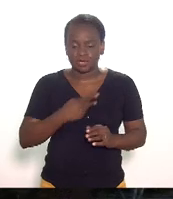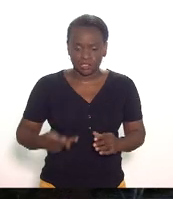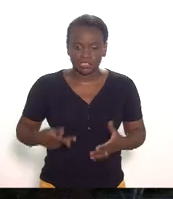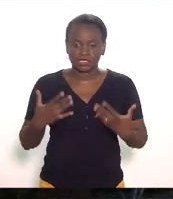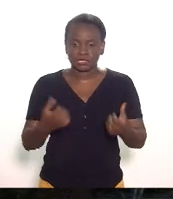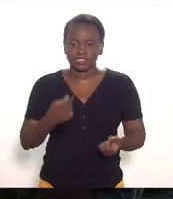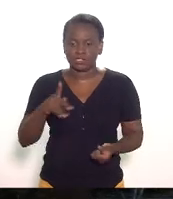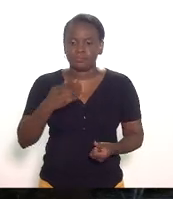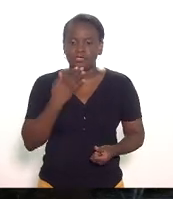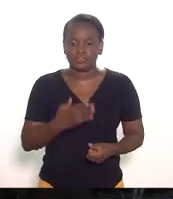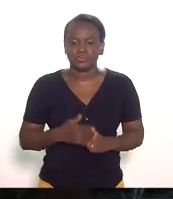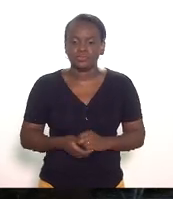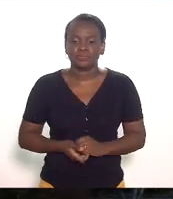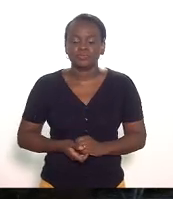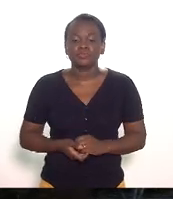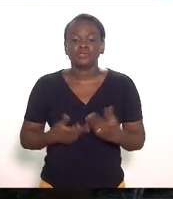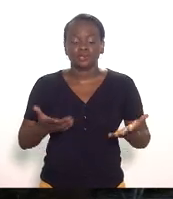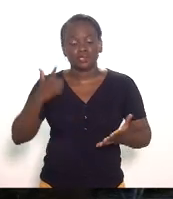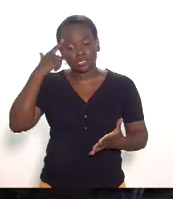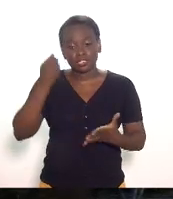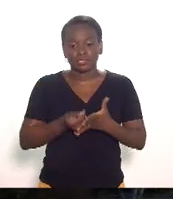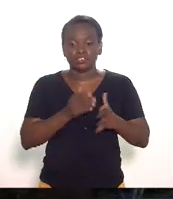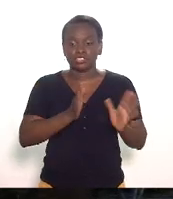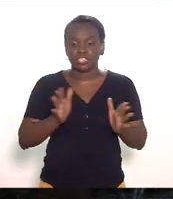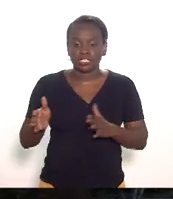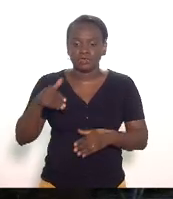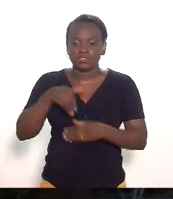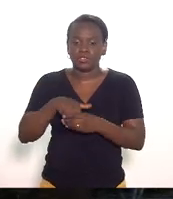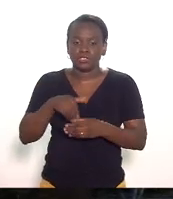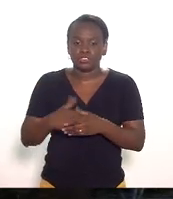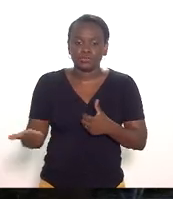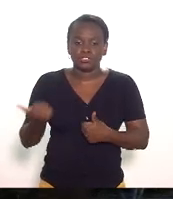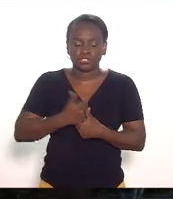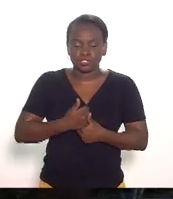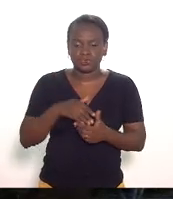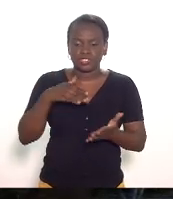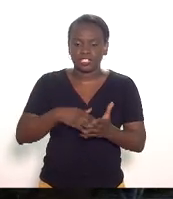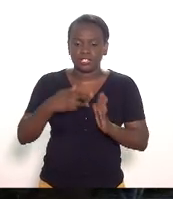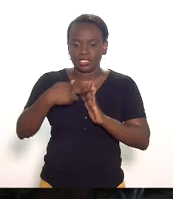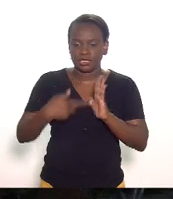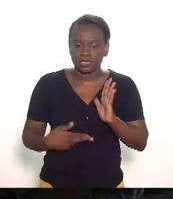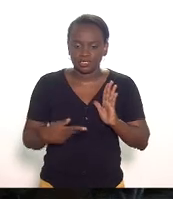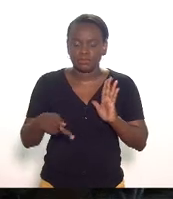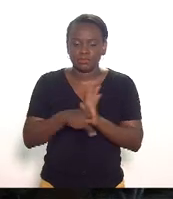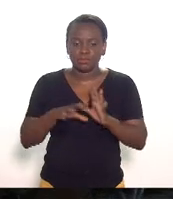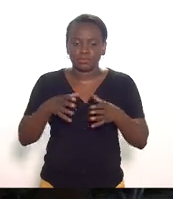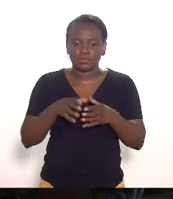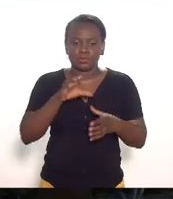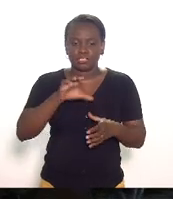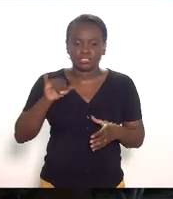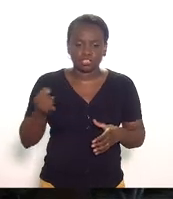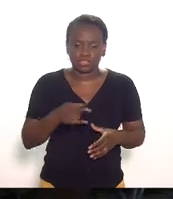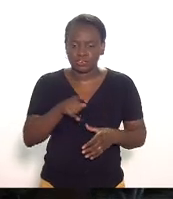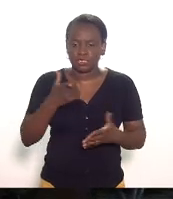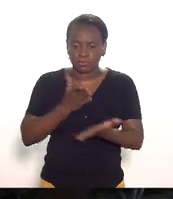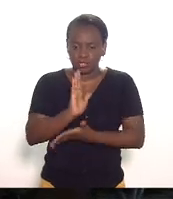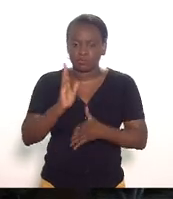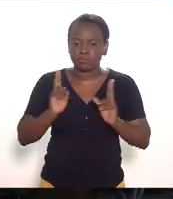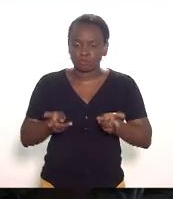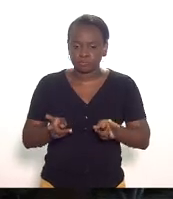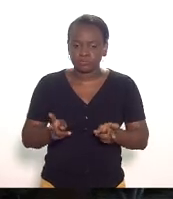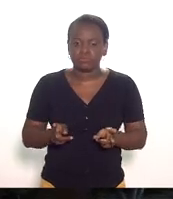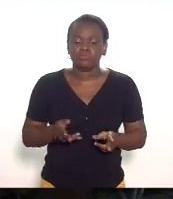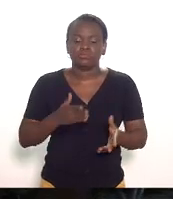Vossa Excelência. Com os pareceres emitidos em votação substitutivo com forma final de redação da Comissão de Constituição e Justiça. Se os que aprovam permaneçam como